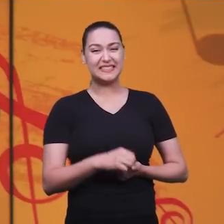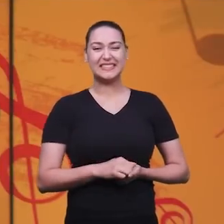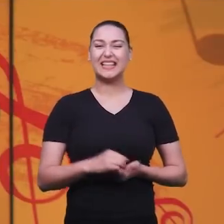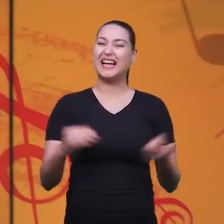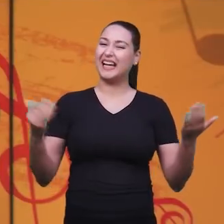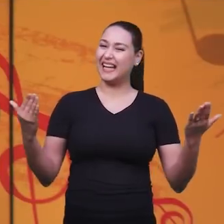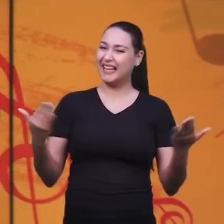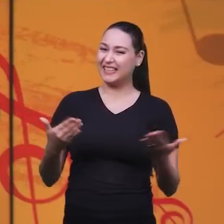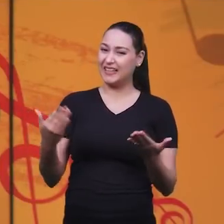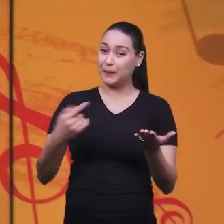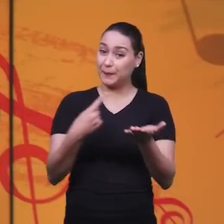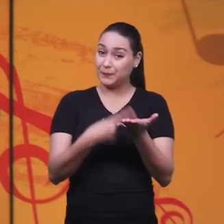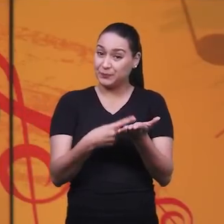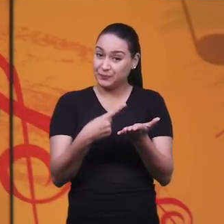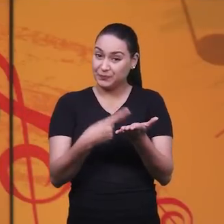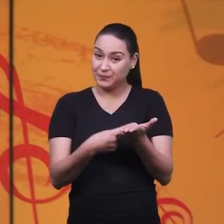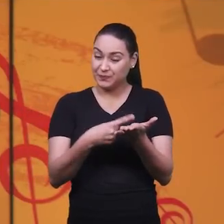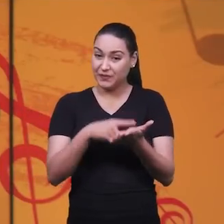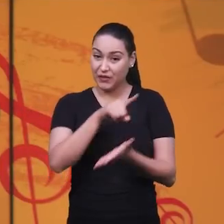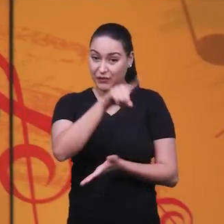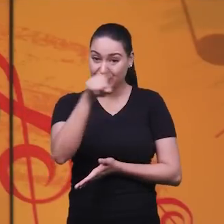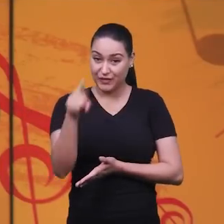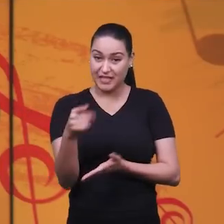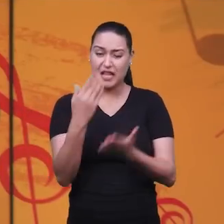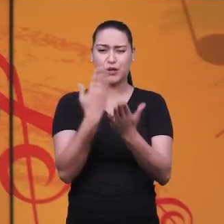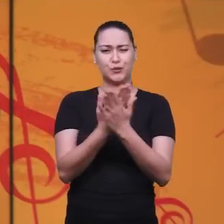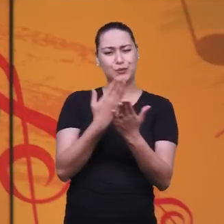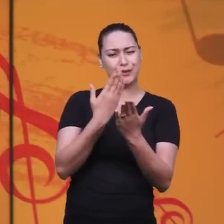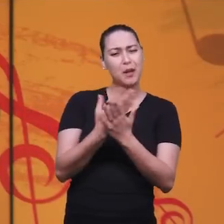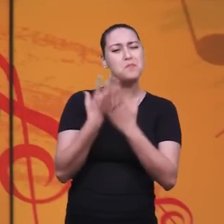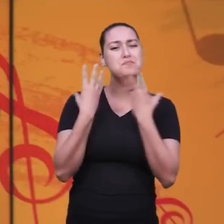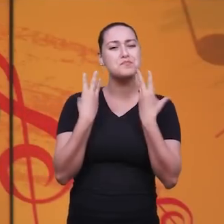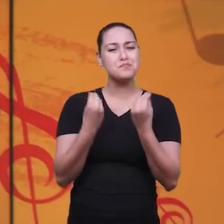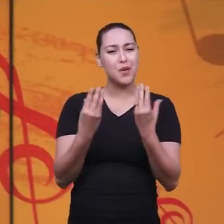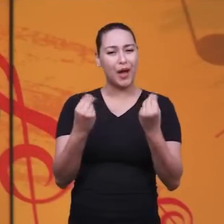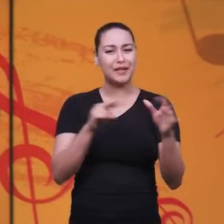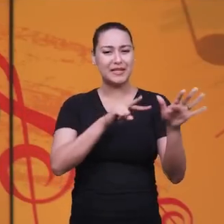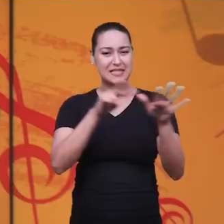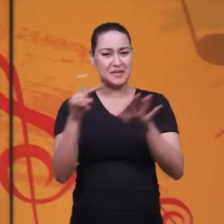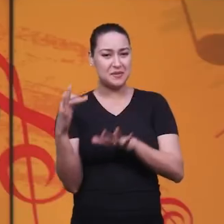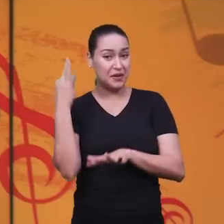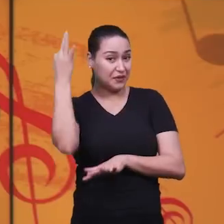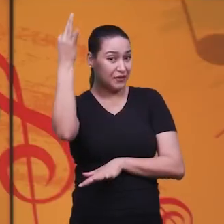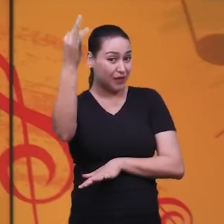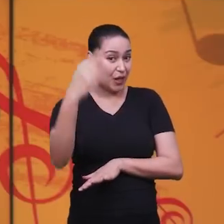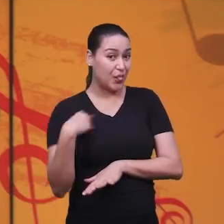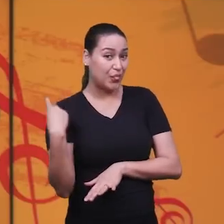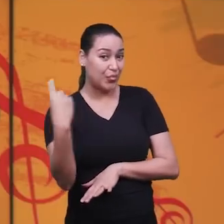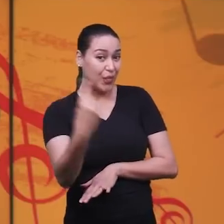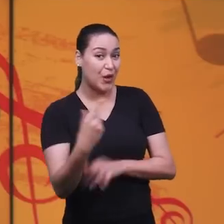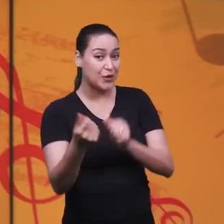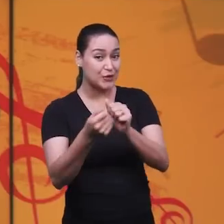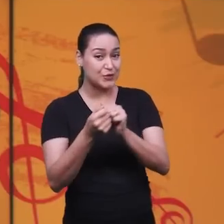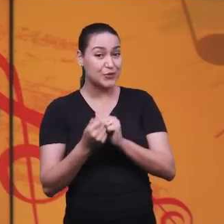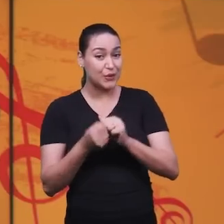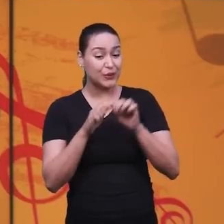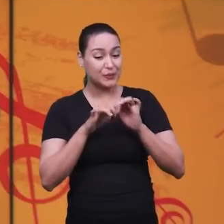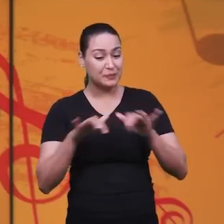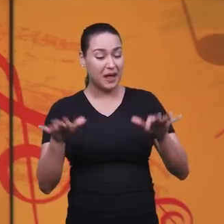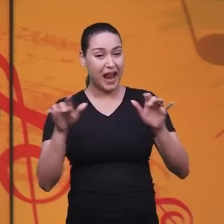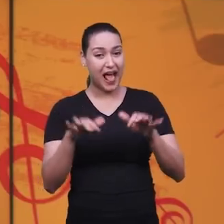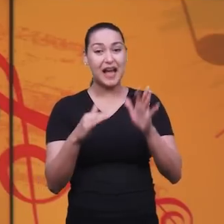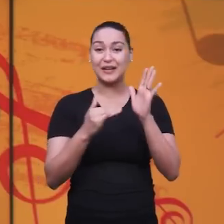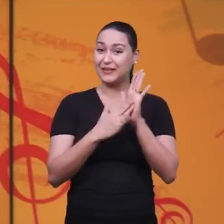Muito bom! Agora vamos combinar de vocês estudarem bastante para na próxima aula nós